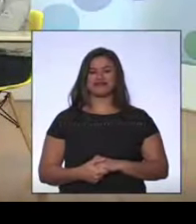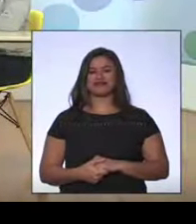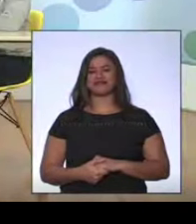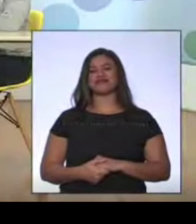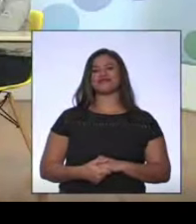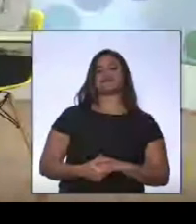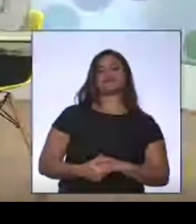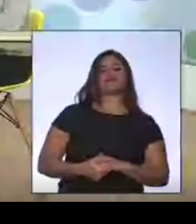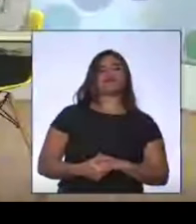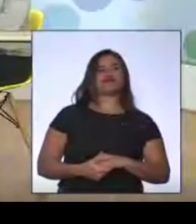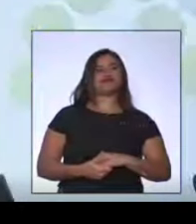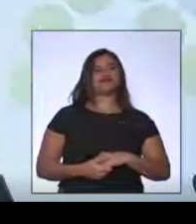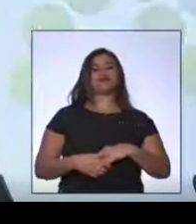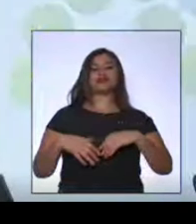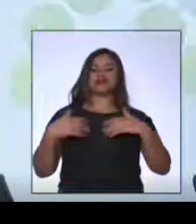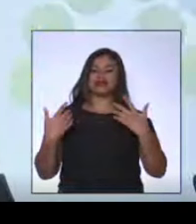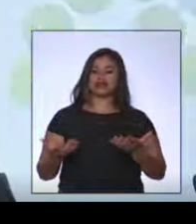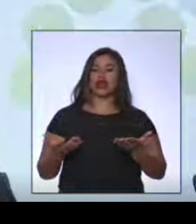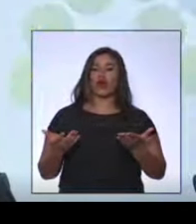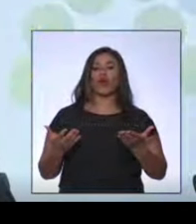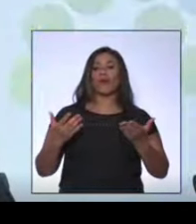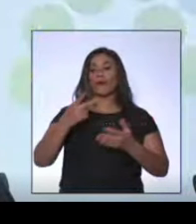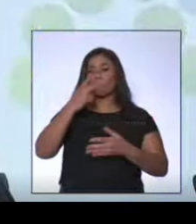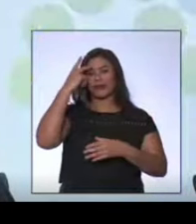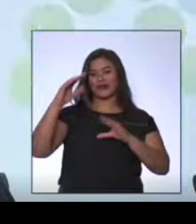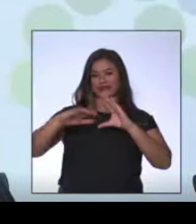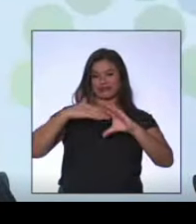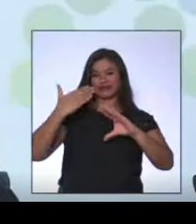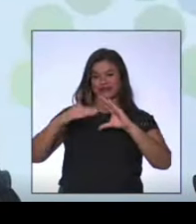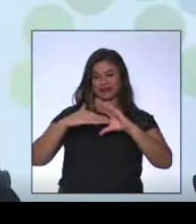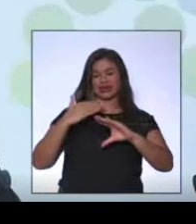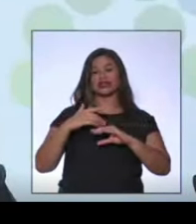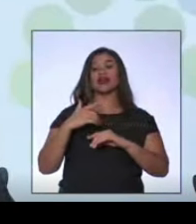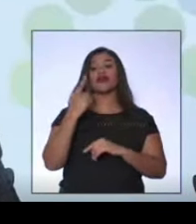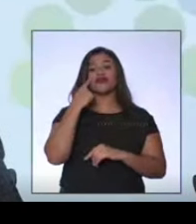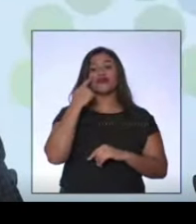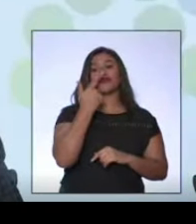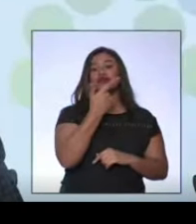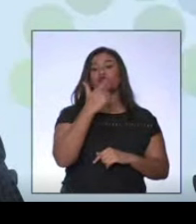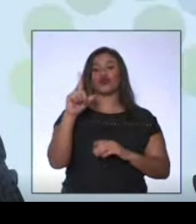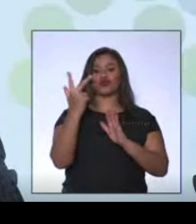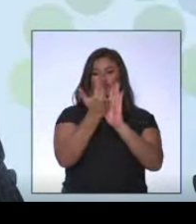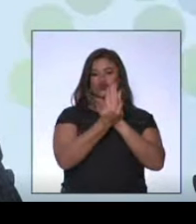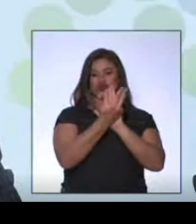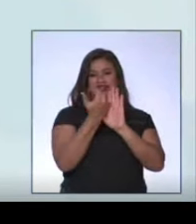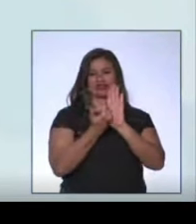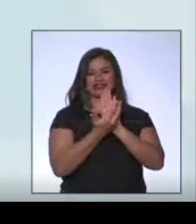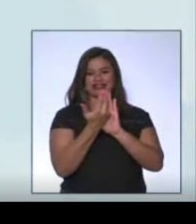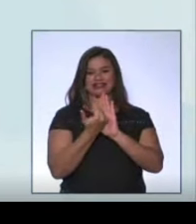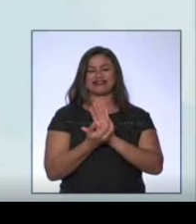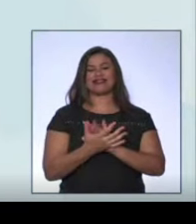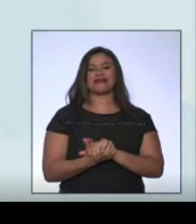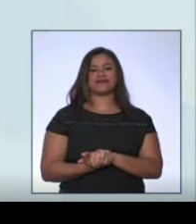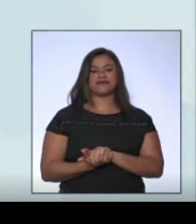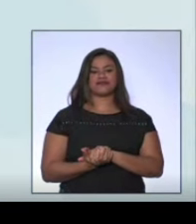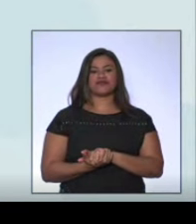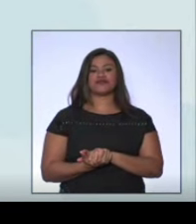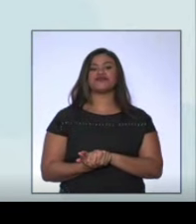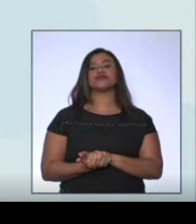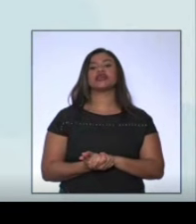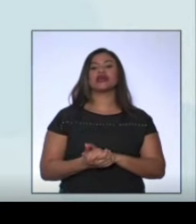então. Então, enquanto o pessoal vai interagindo, vamos para a próxima imagem. Ok. É possível fazer